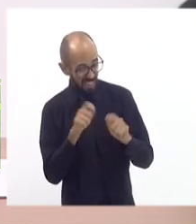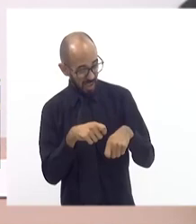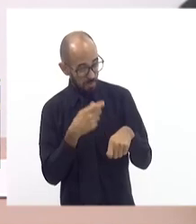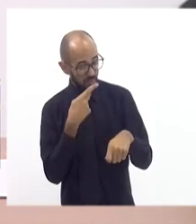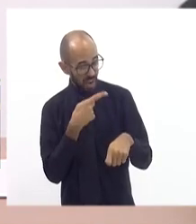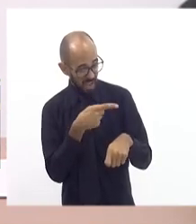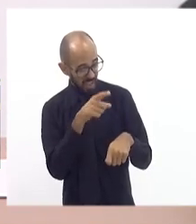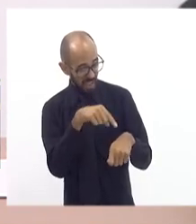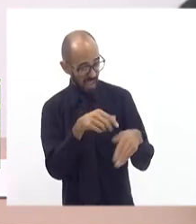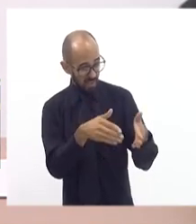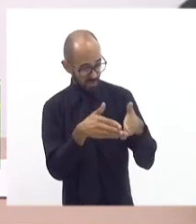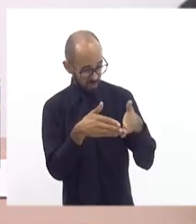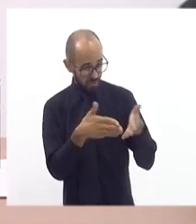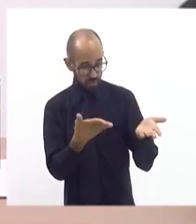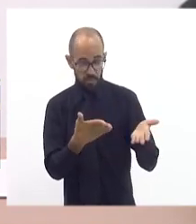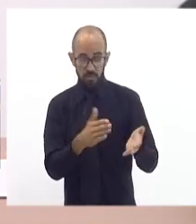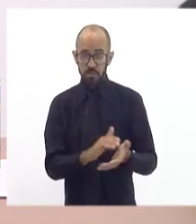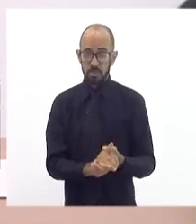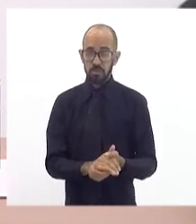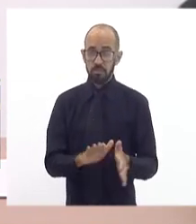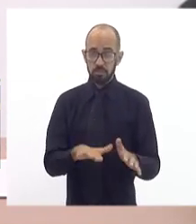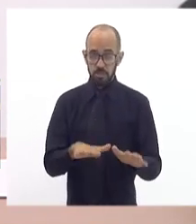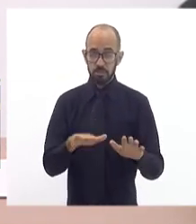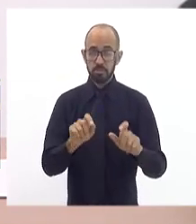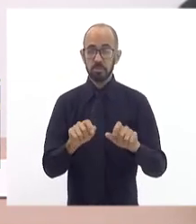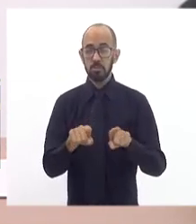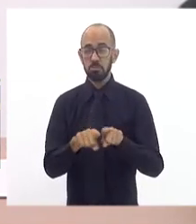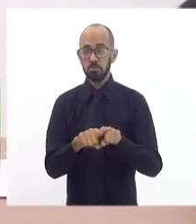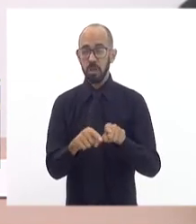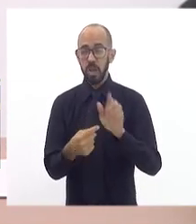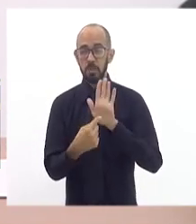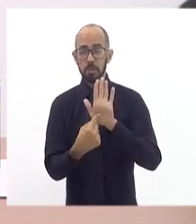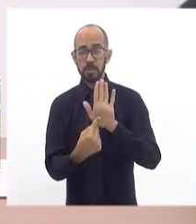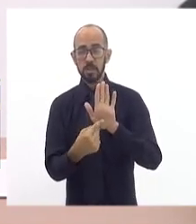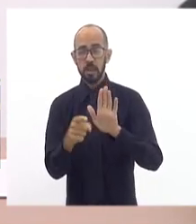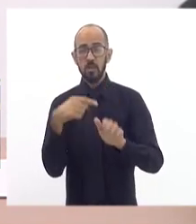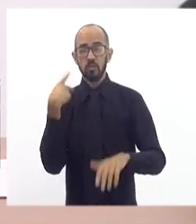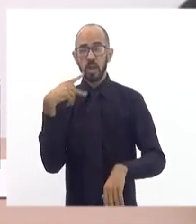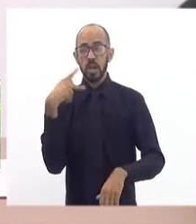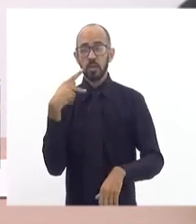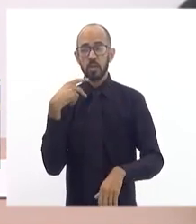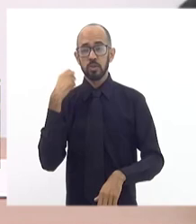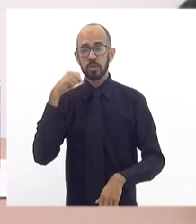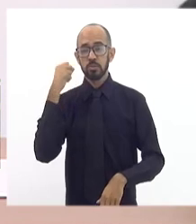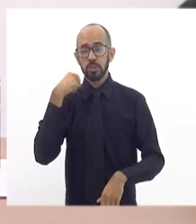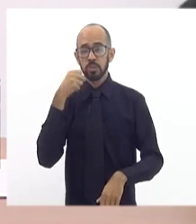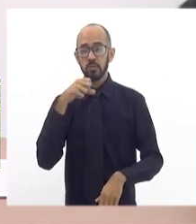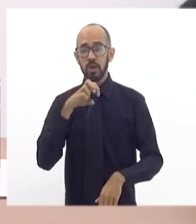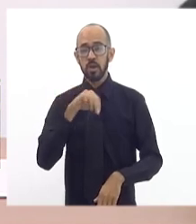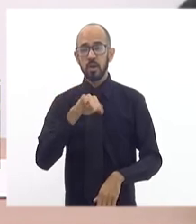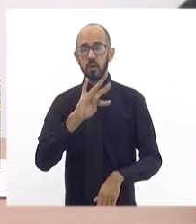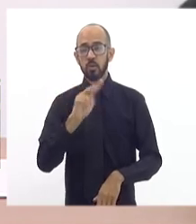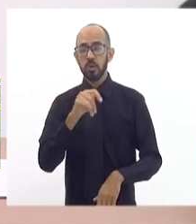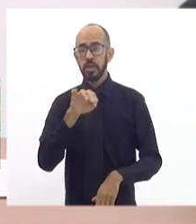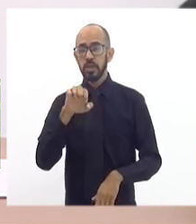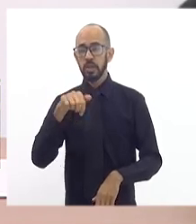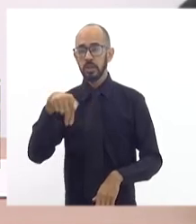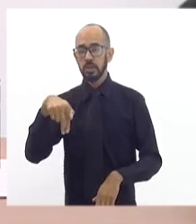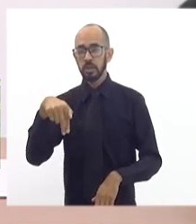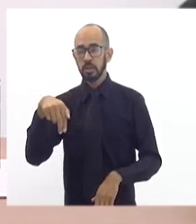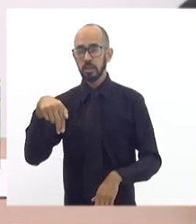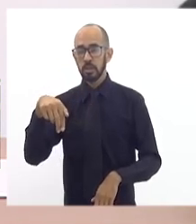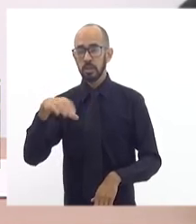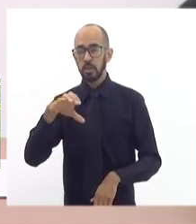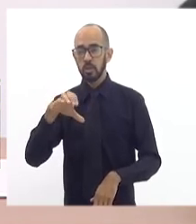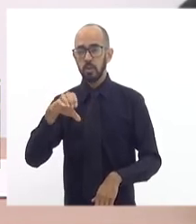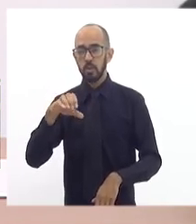também que eu cheio de apresentar que está presente também o vereador de receptividade com ele aqui também com a gente hoje com ele